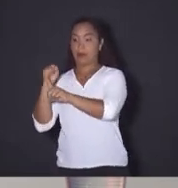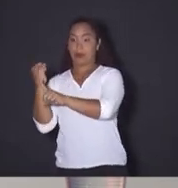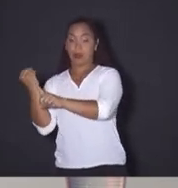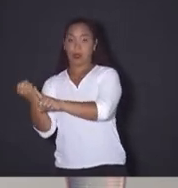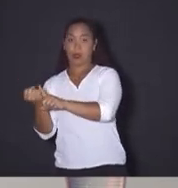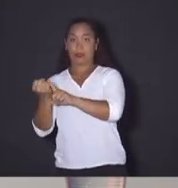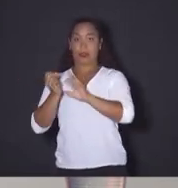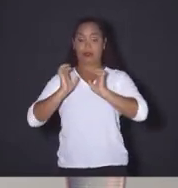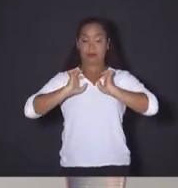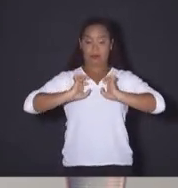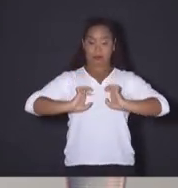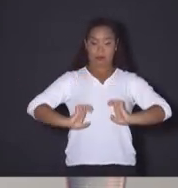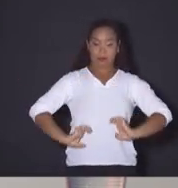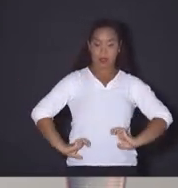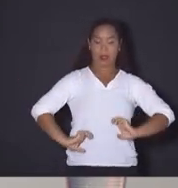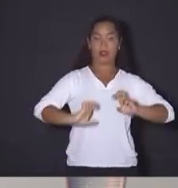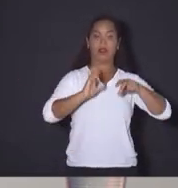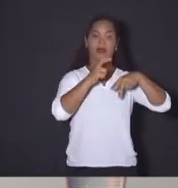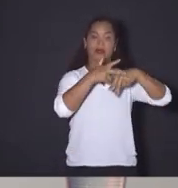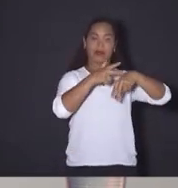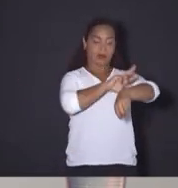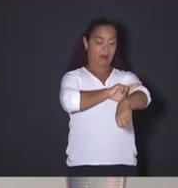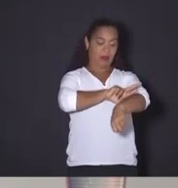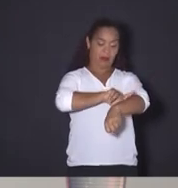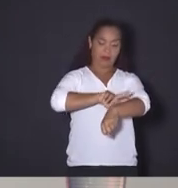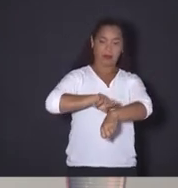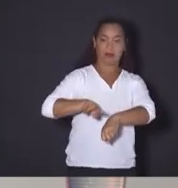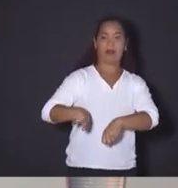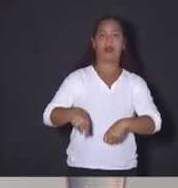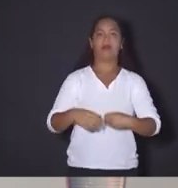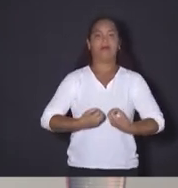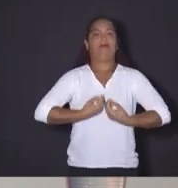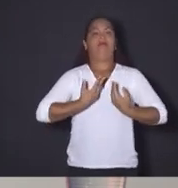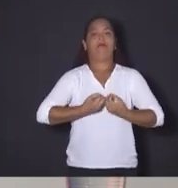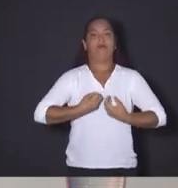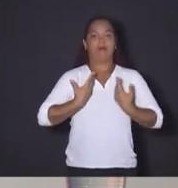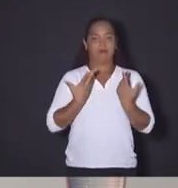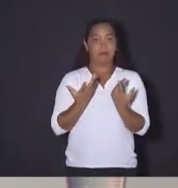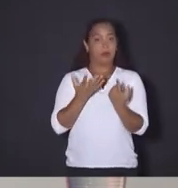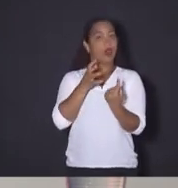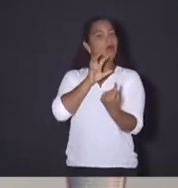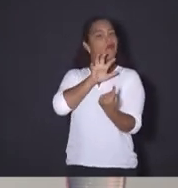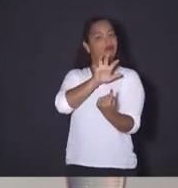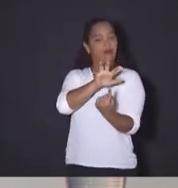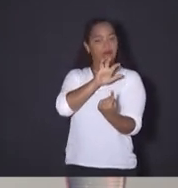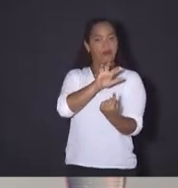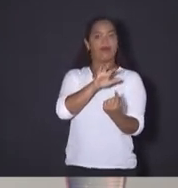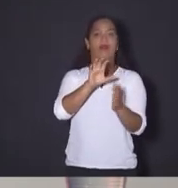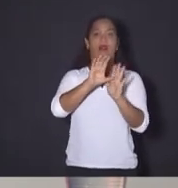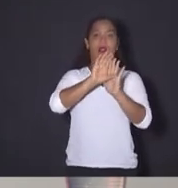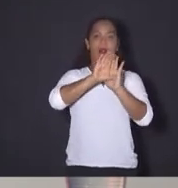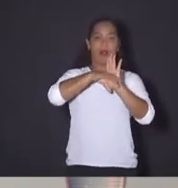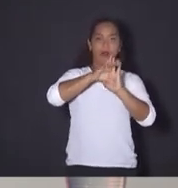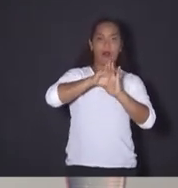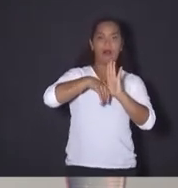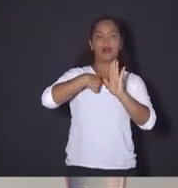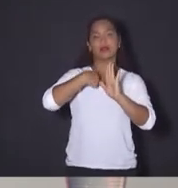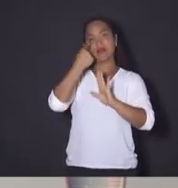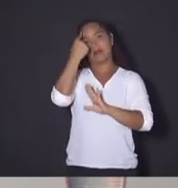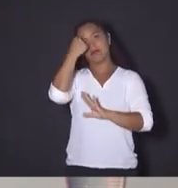étnicos raciais e produtivas as quais influenciam conceitos princípios e